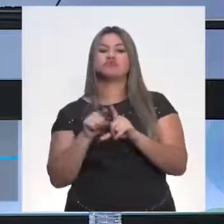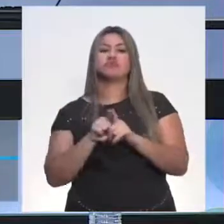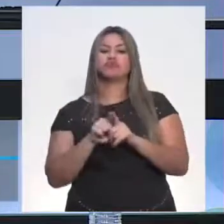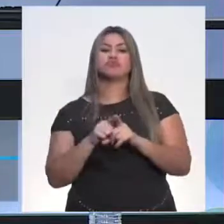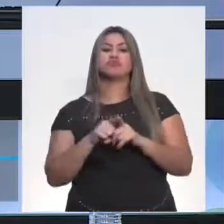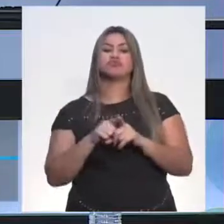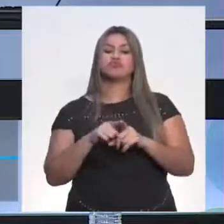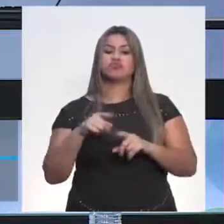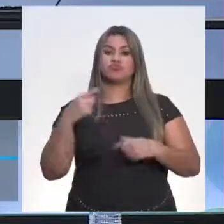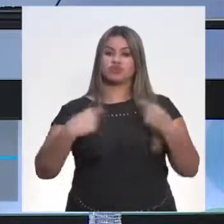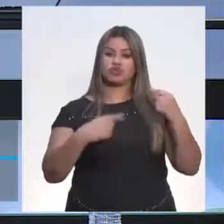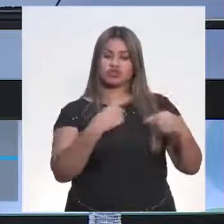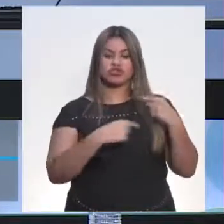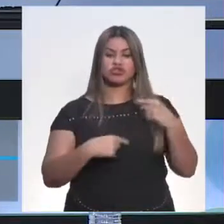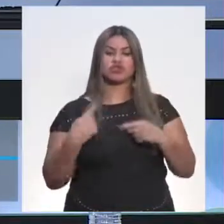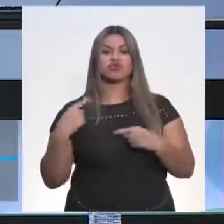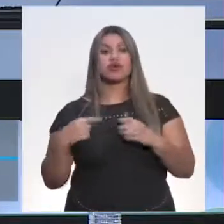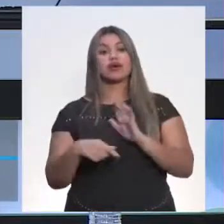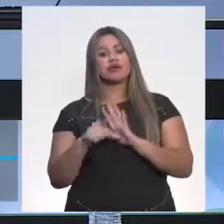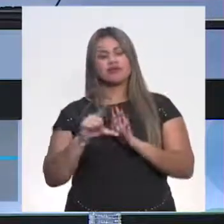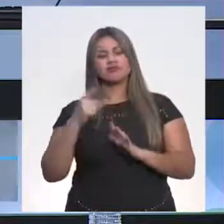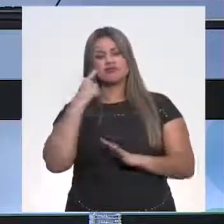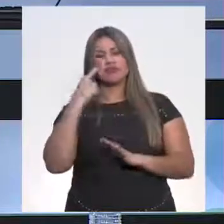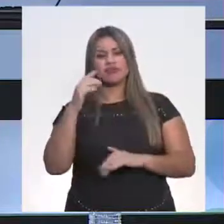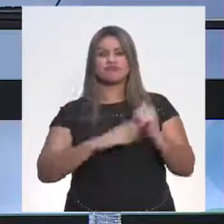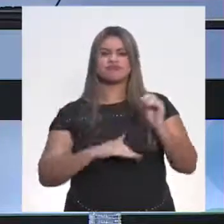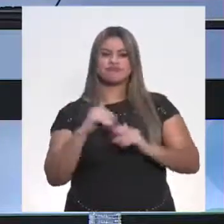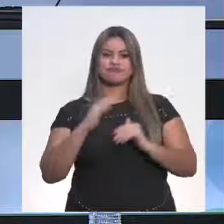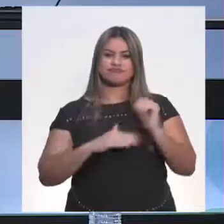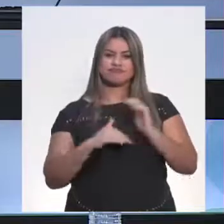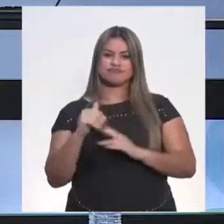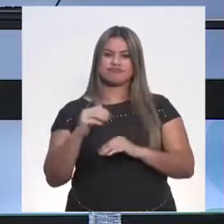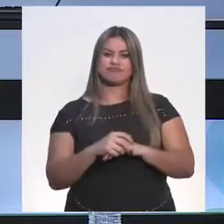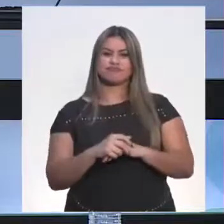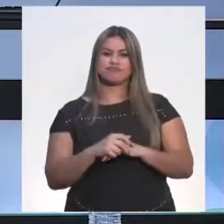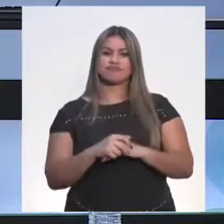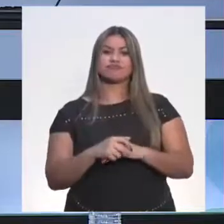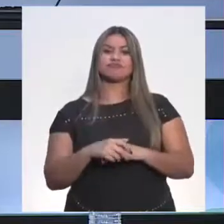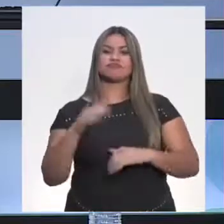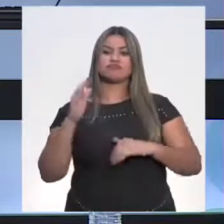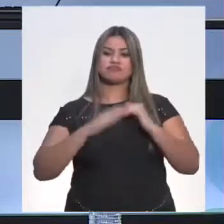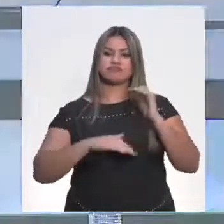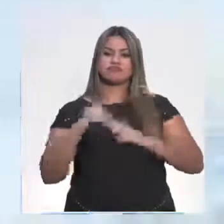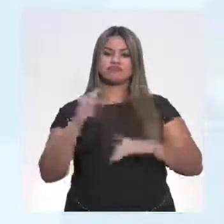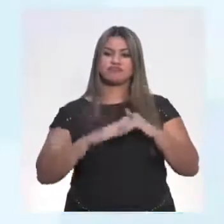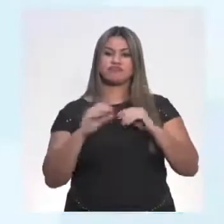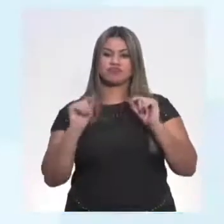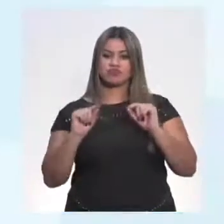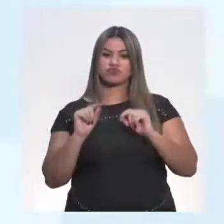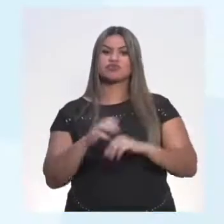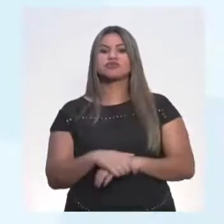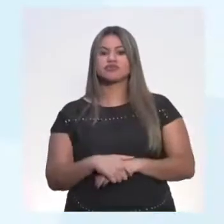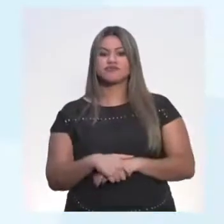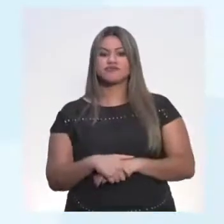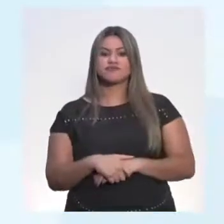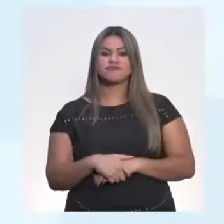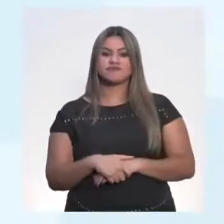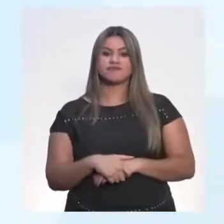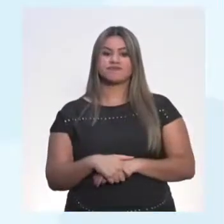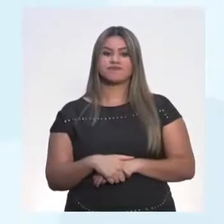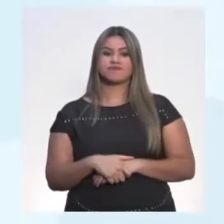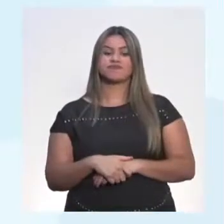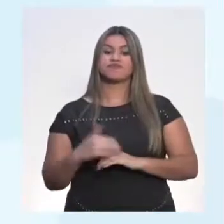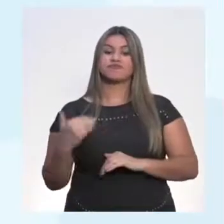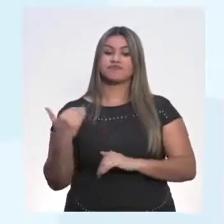conhecendo habilidade que nós vamos trabalhar hoje então habilidade que nós estaremos trabalhando é desenvolver